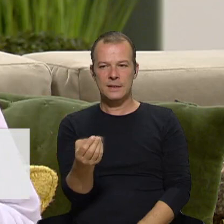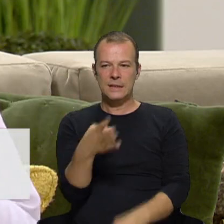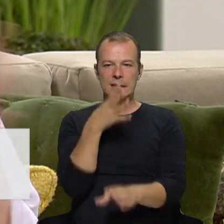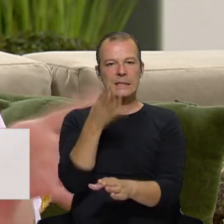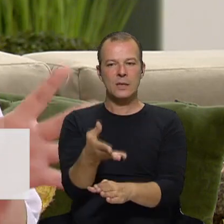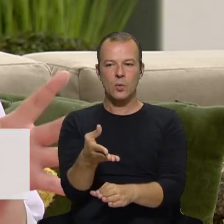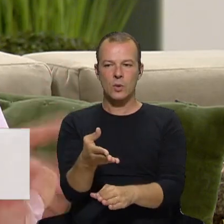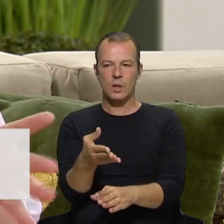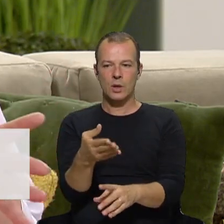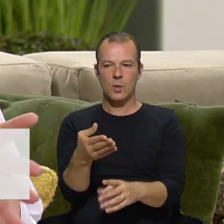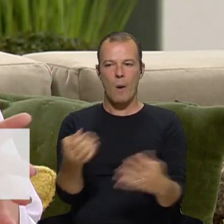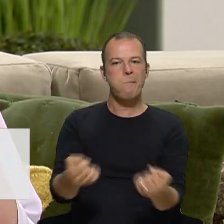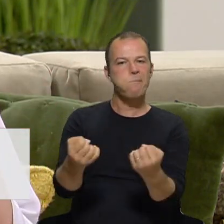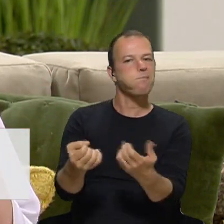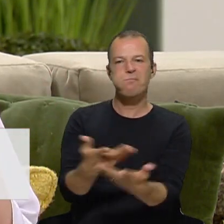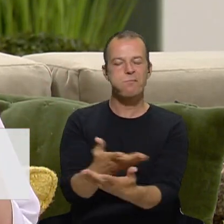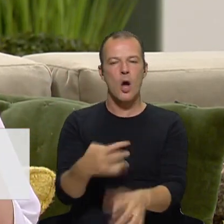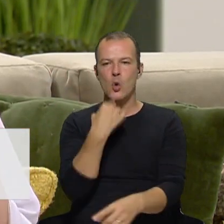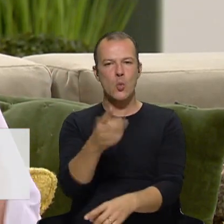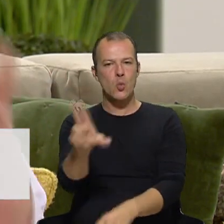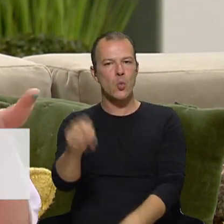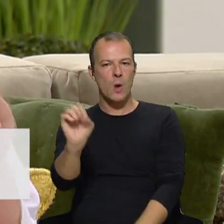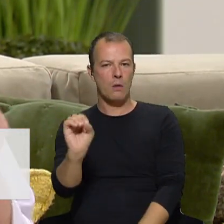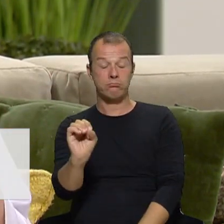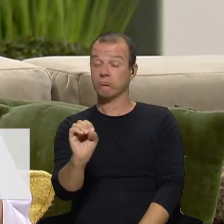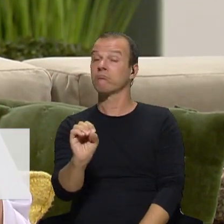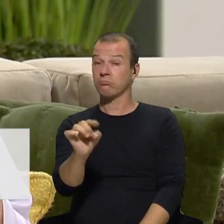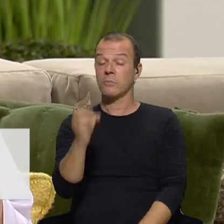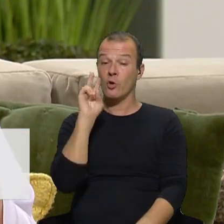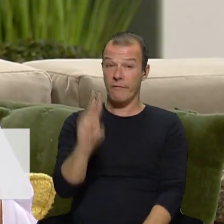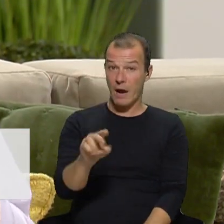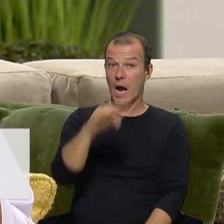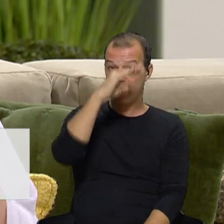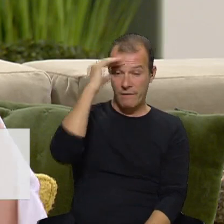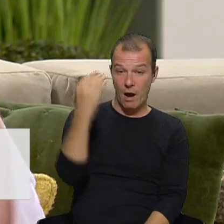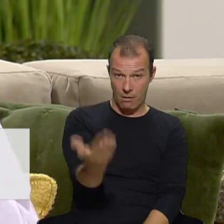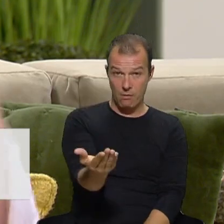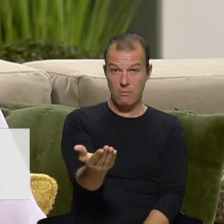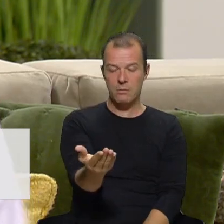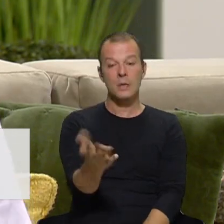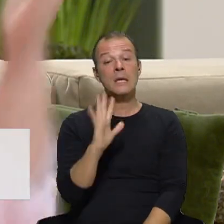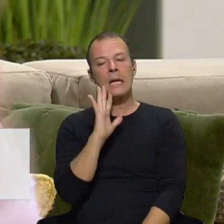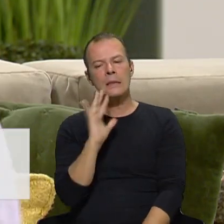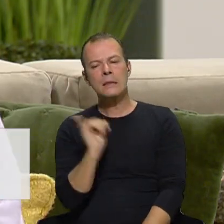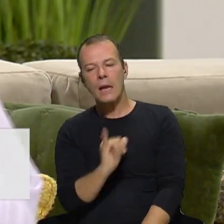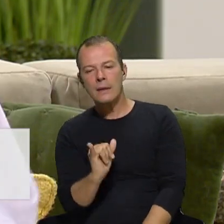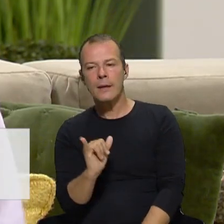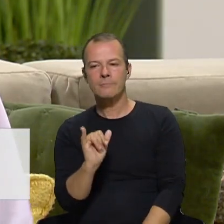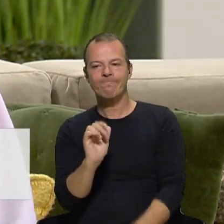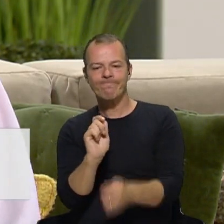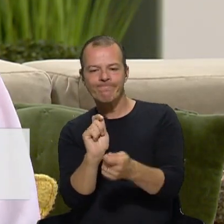dizendo que não, nunca vou conseguir. Isso é espetacular. Eu olho para uma dificuldade e vou tentando,